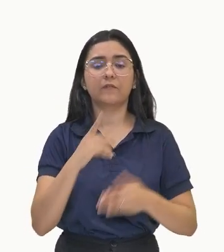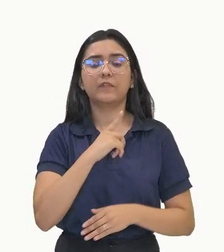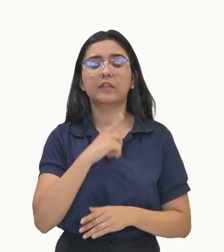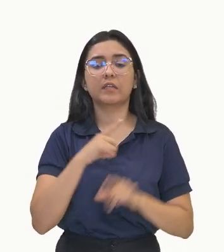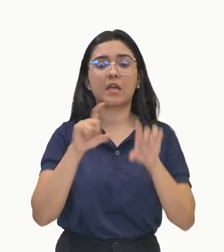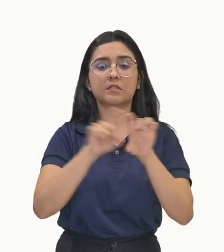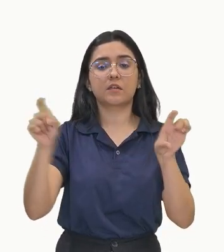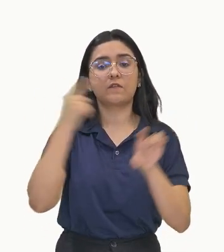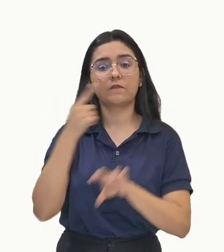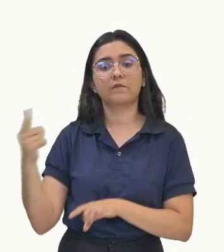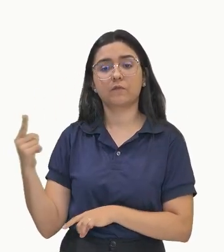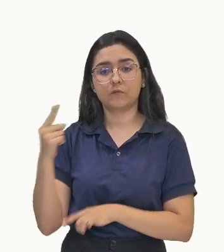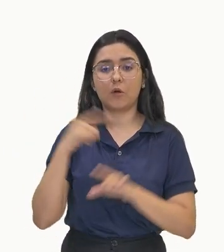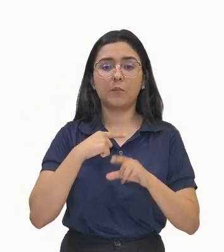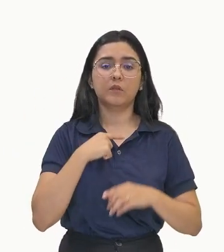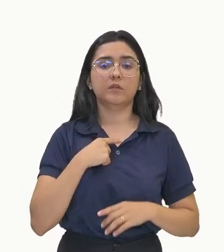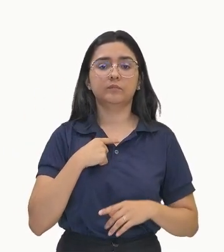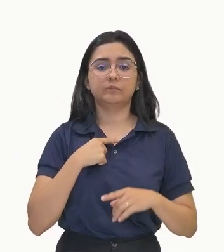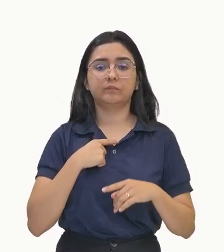esta fórmula.